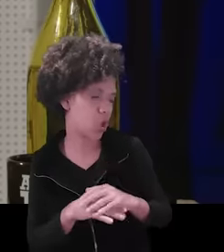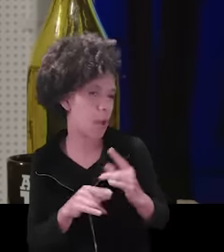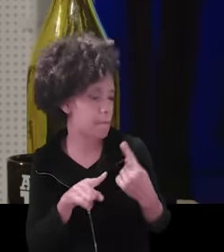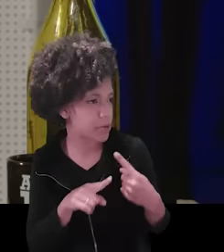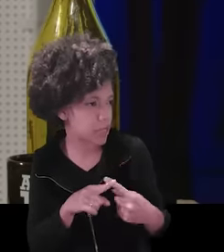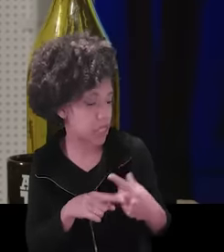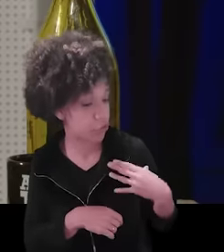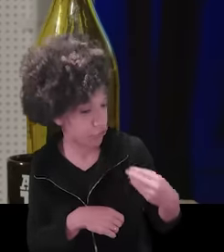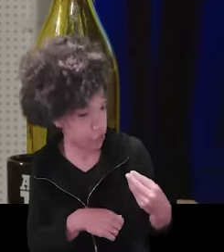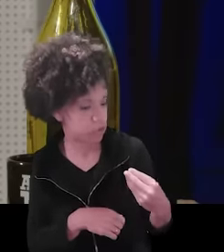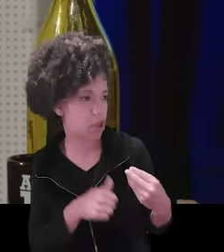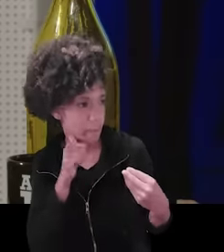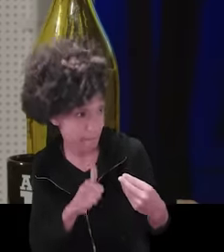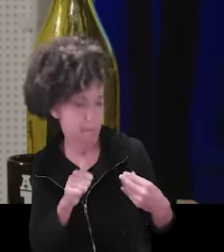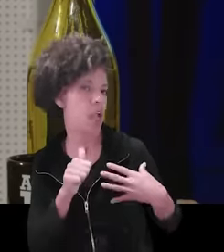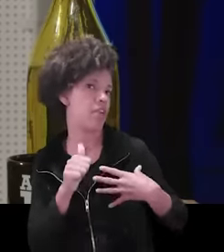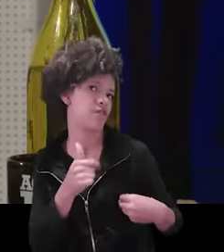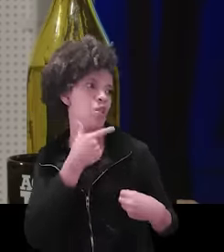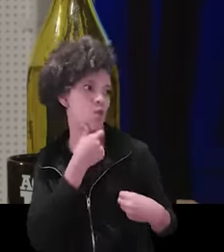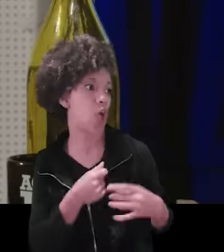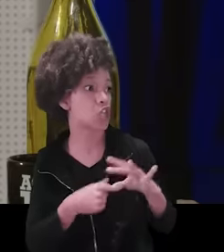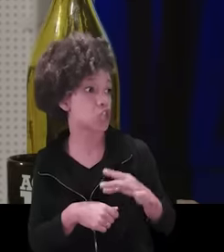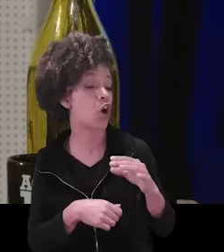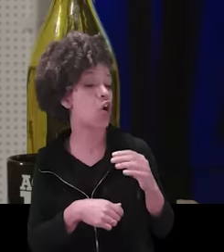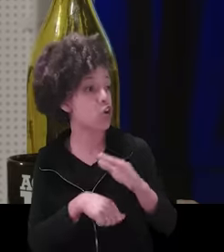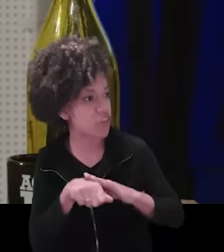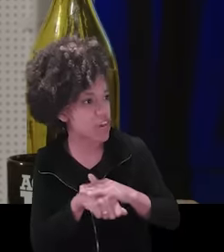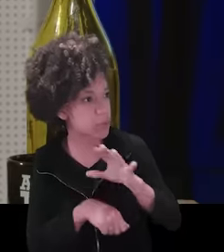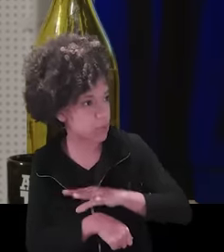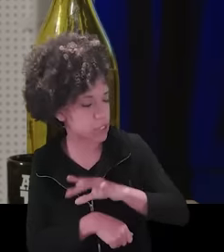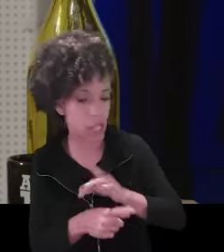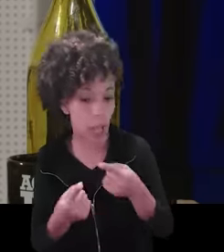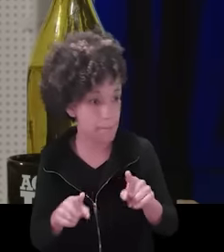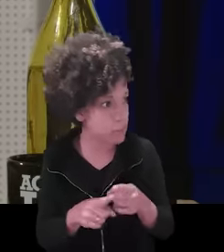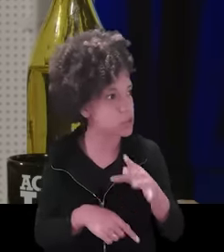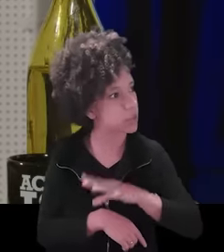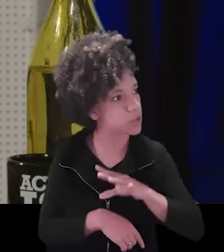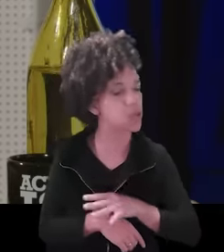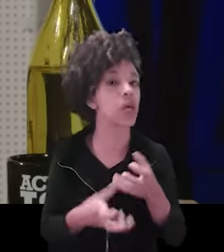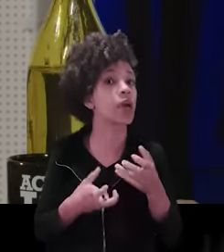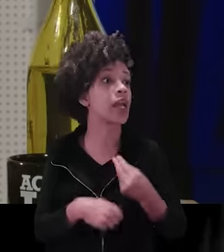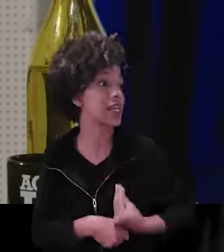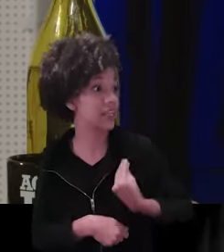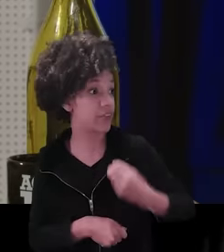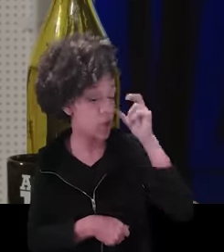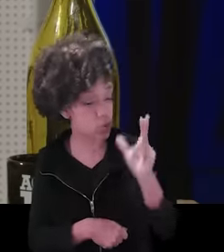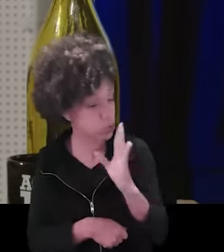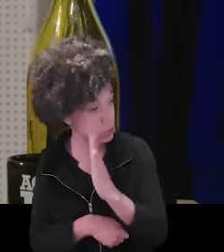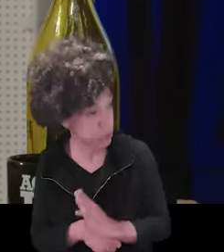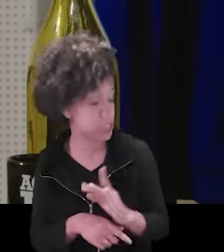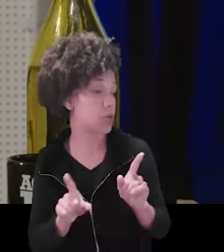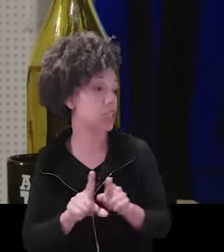porque assim o meu filho e minha filha a gente só fala português com eles a música em português eu quero que eles